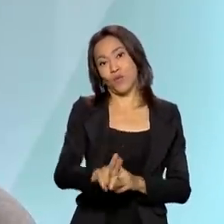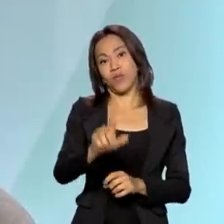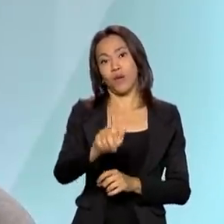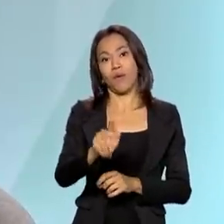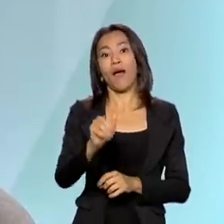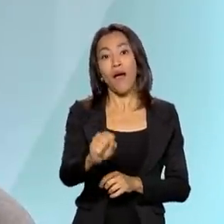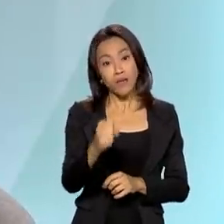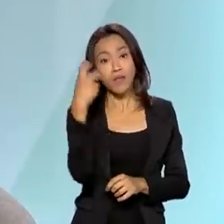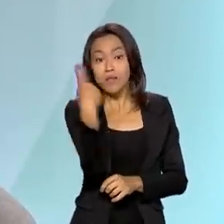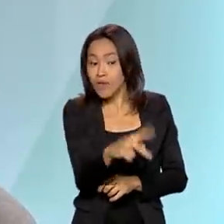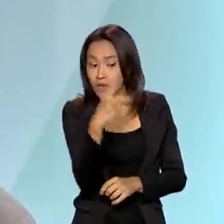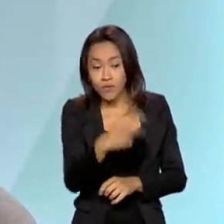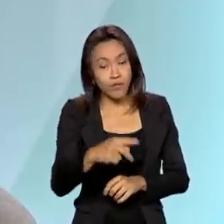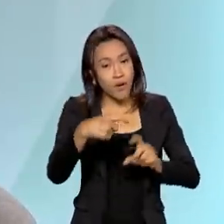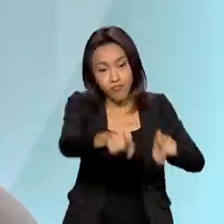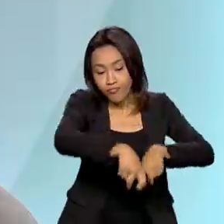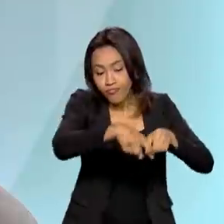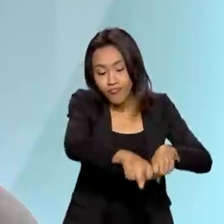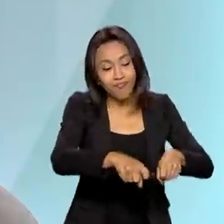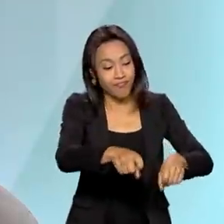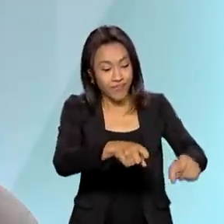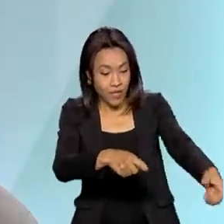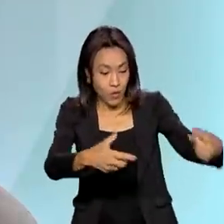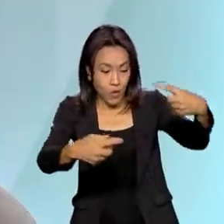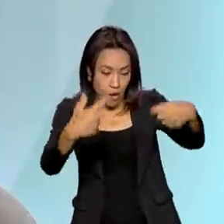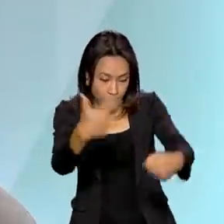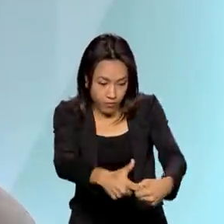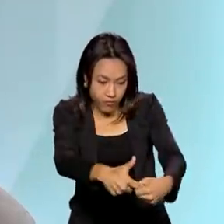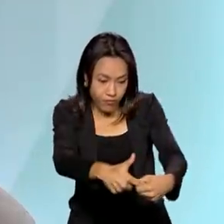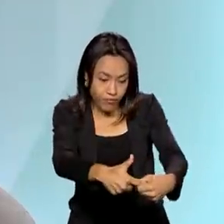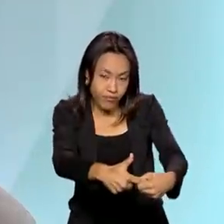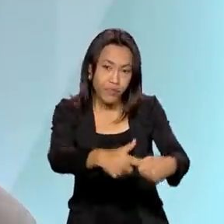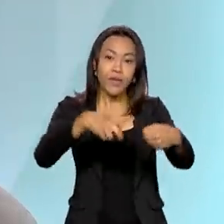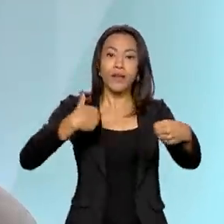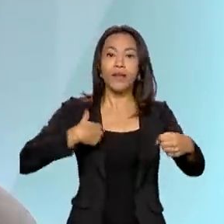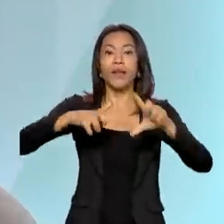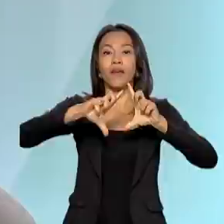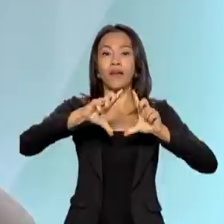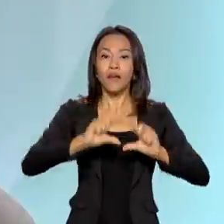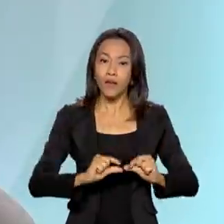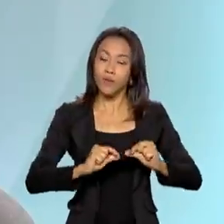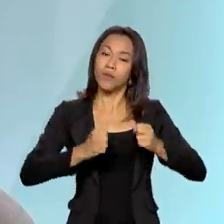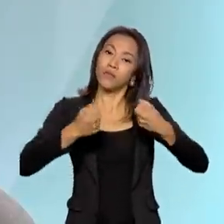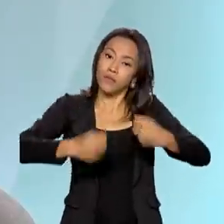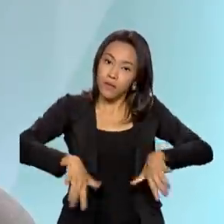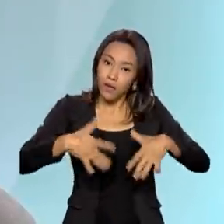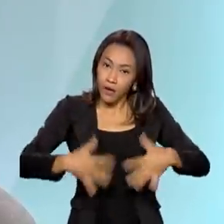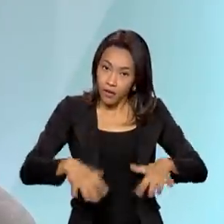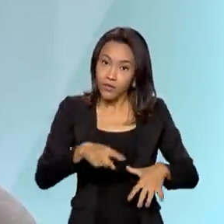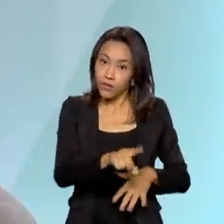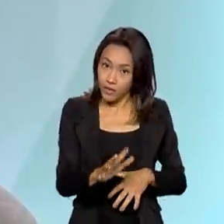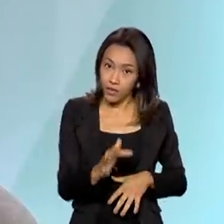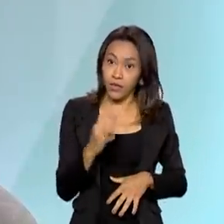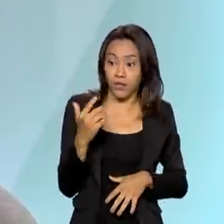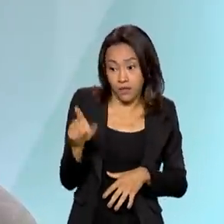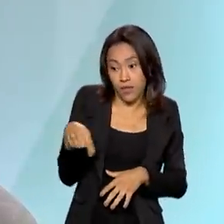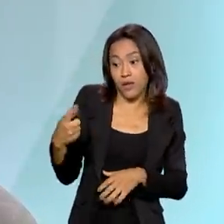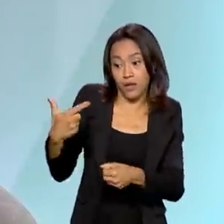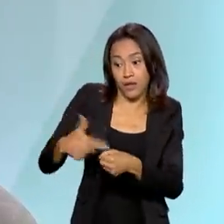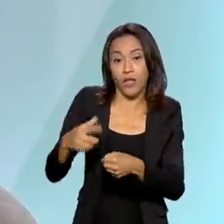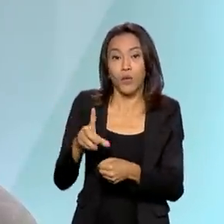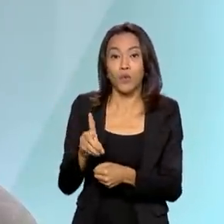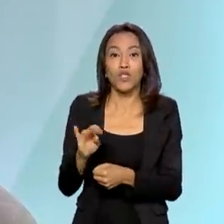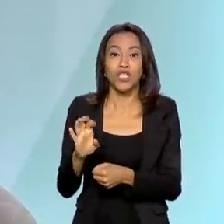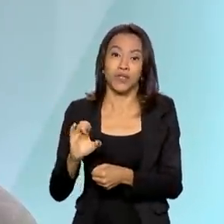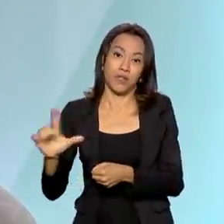propriedade, para abastecer esse veículo e assim reduzir o custo que você teria com o diesel, agora produzindo o seu